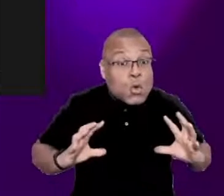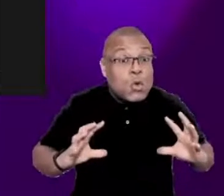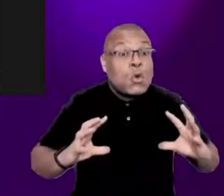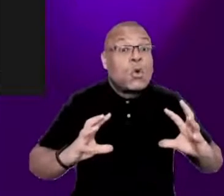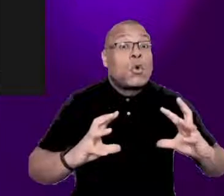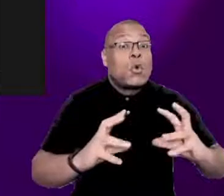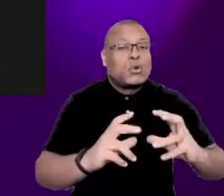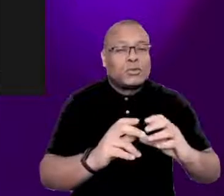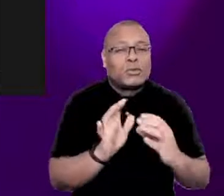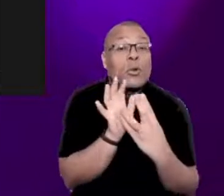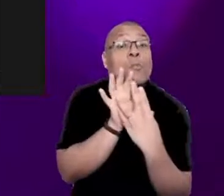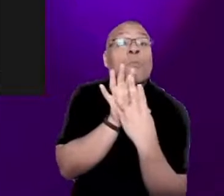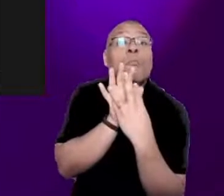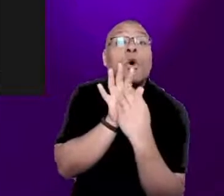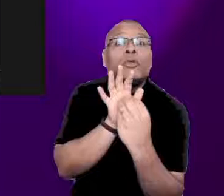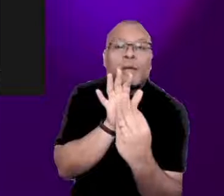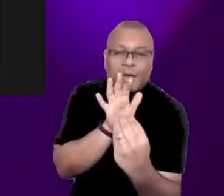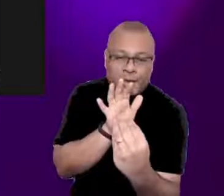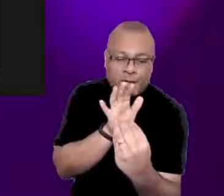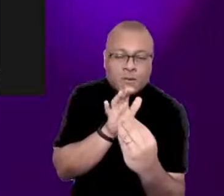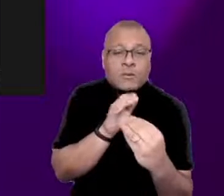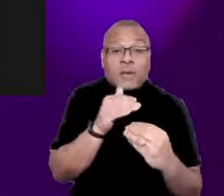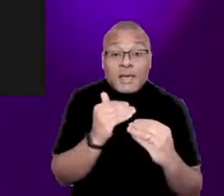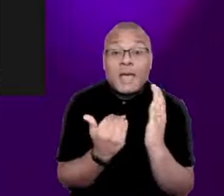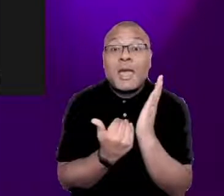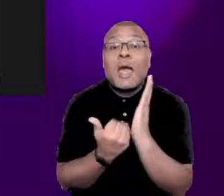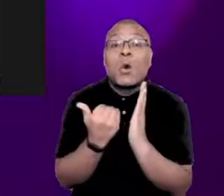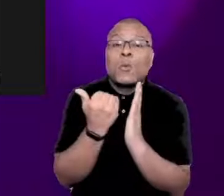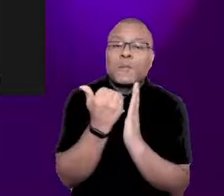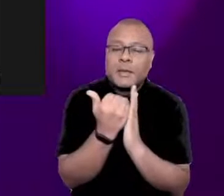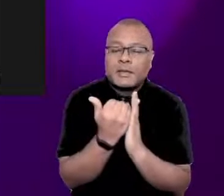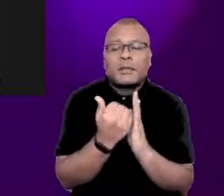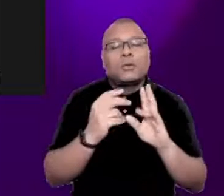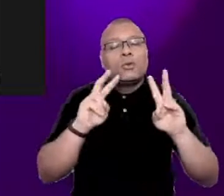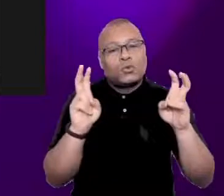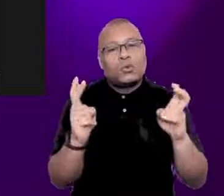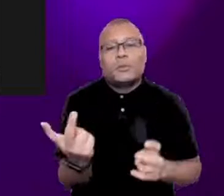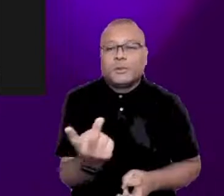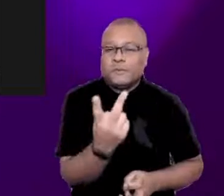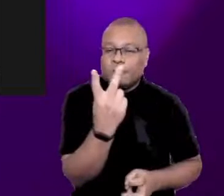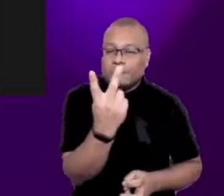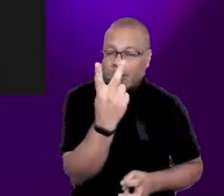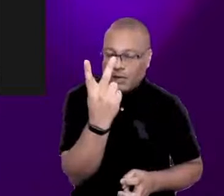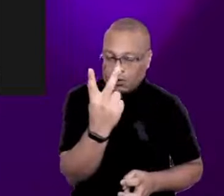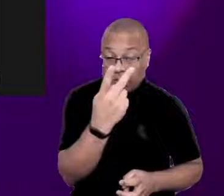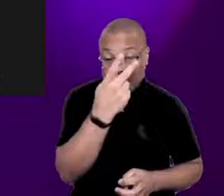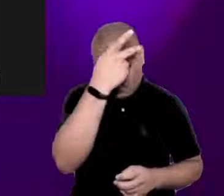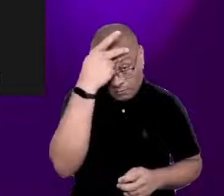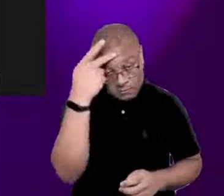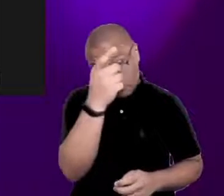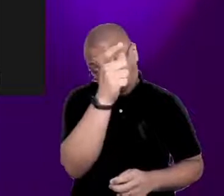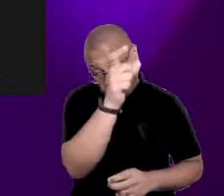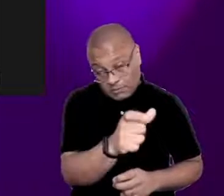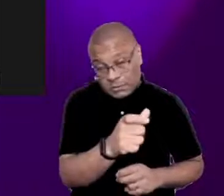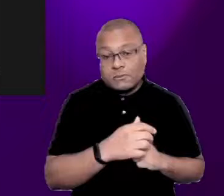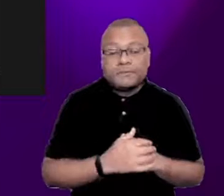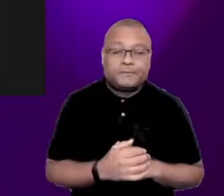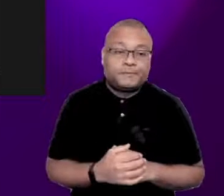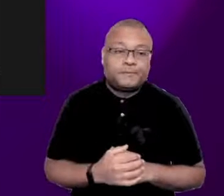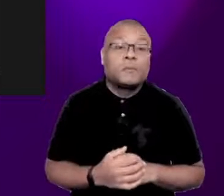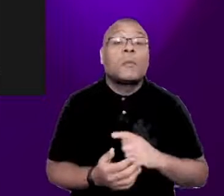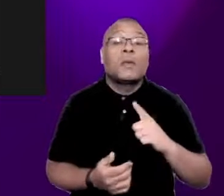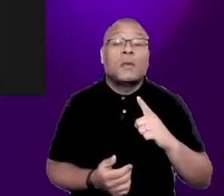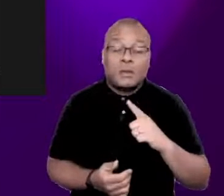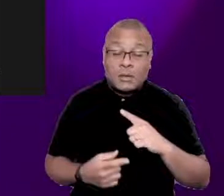esses paradigmas e levando um passo adiante, falando de valor lá para a pessoa. E aí nós